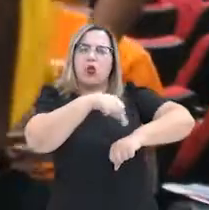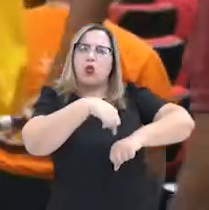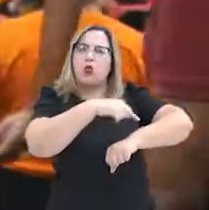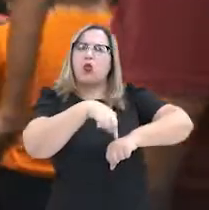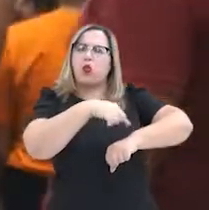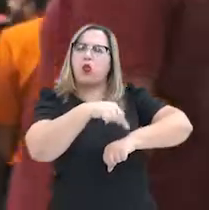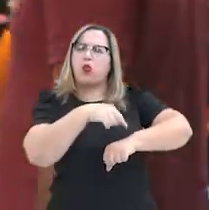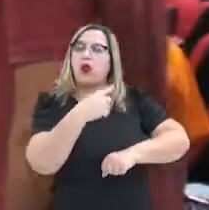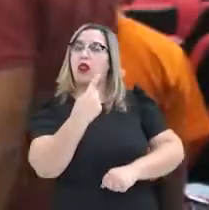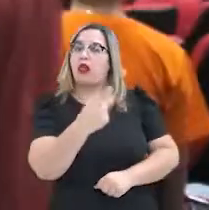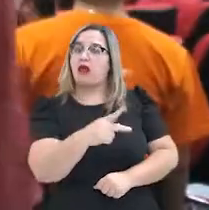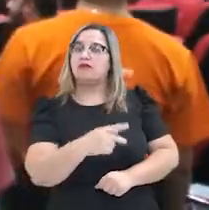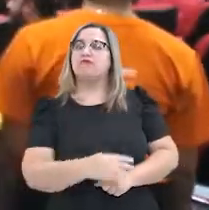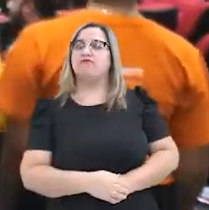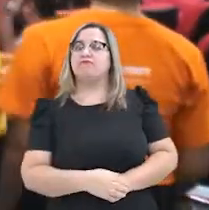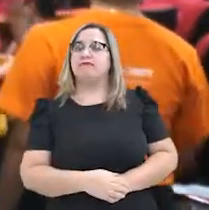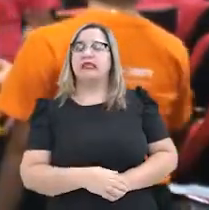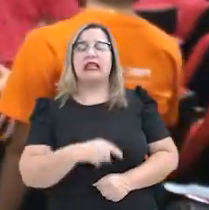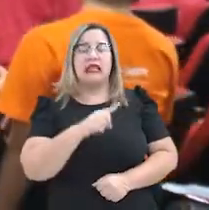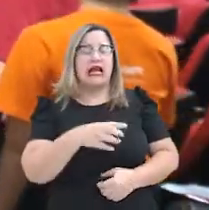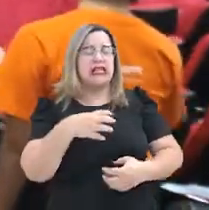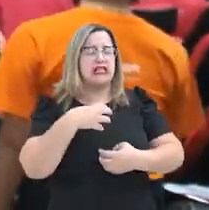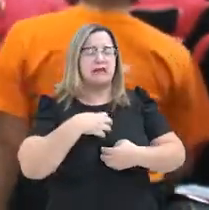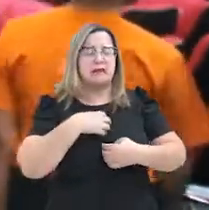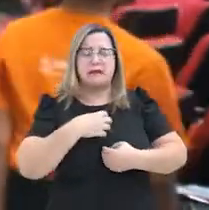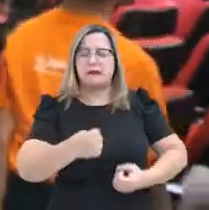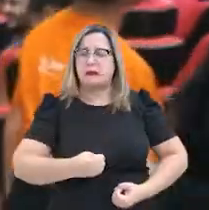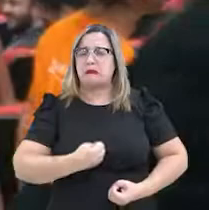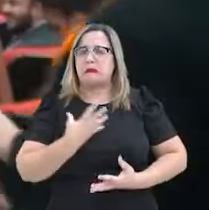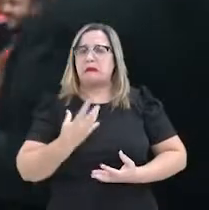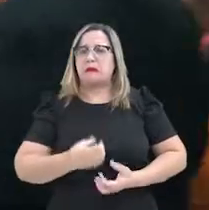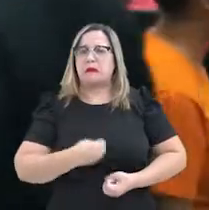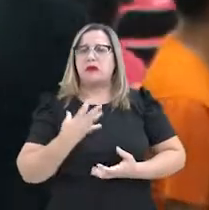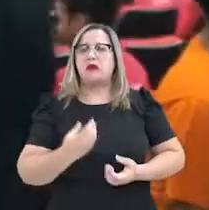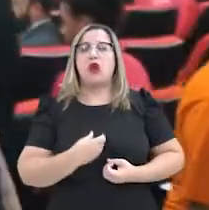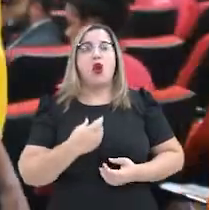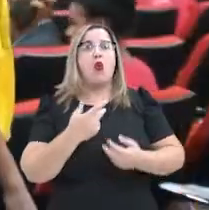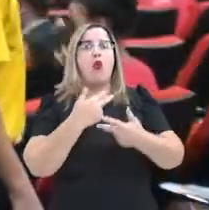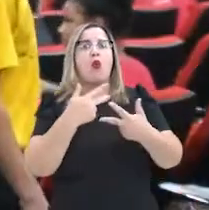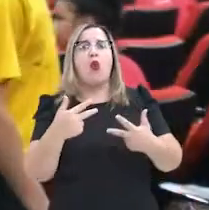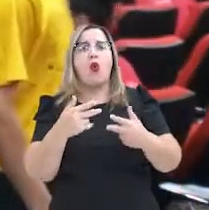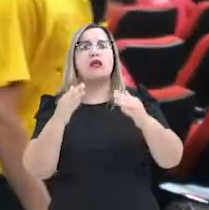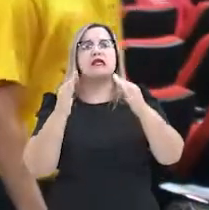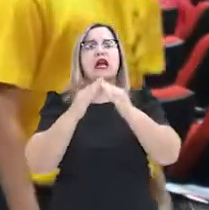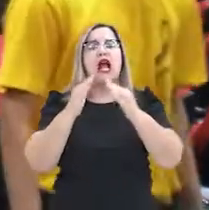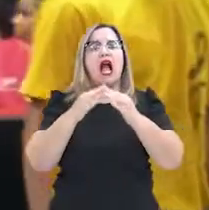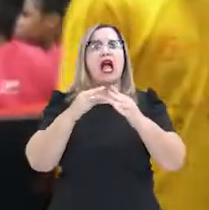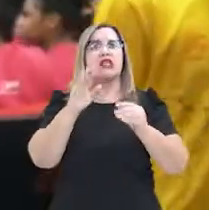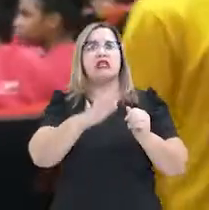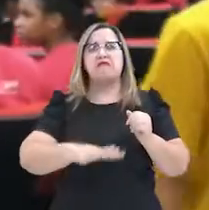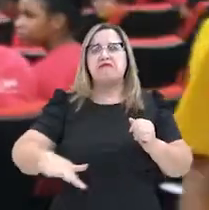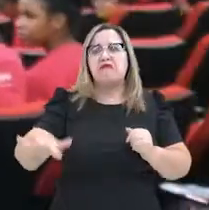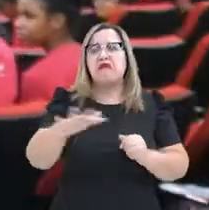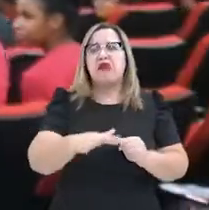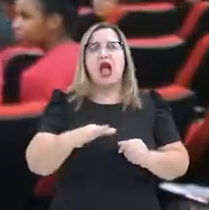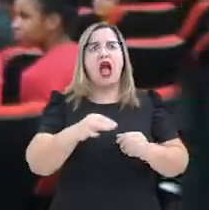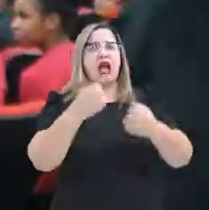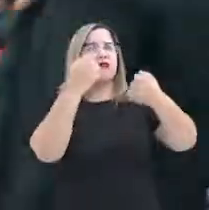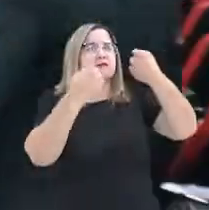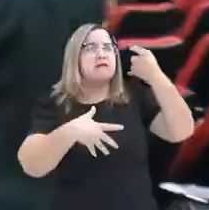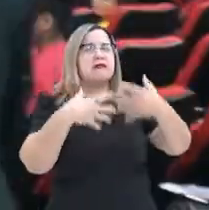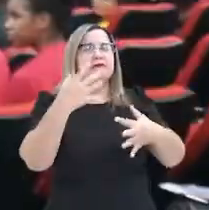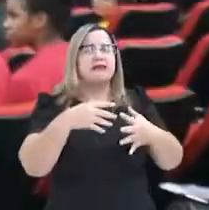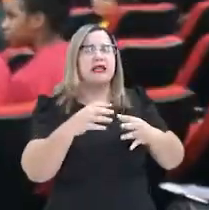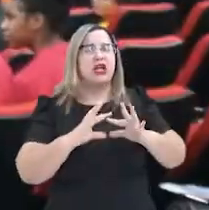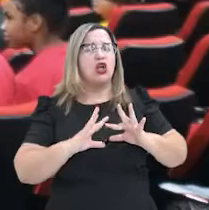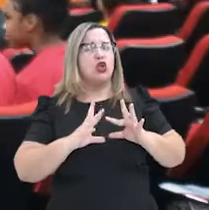uma parte significativa do tempo delas, né? É lá que elas expressam sentimentos, as vivências que ela tem no seu meio